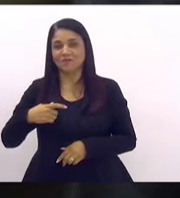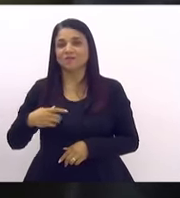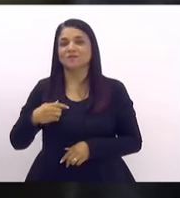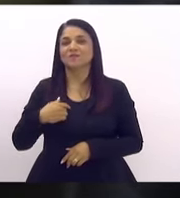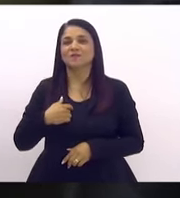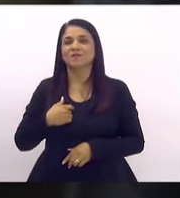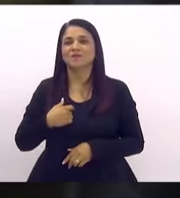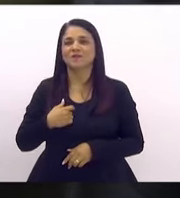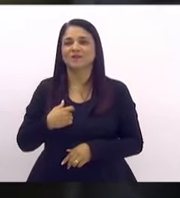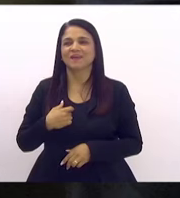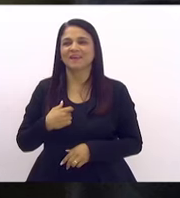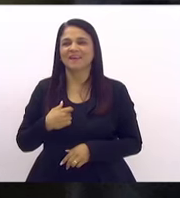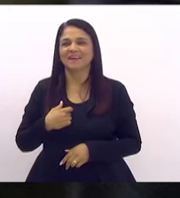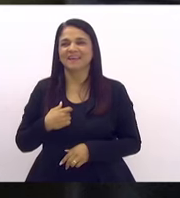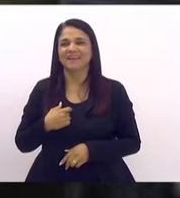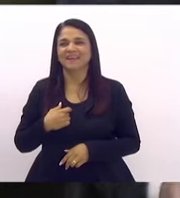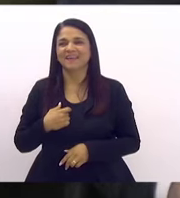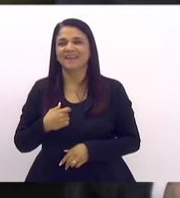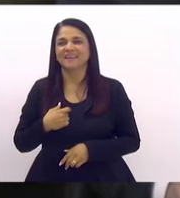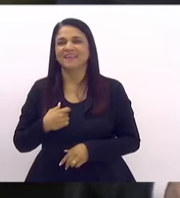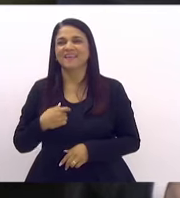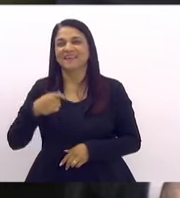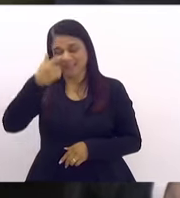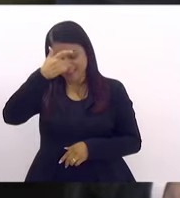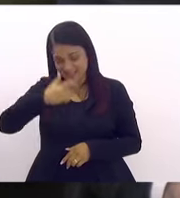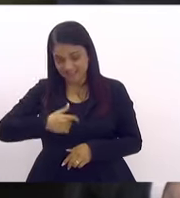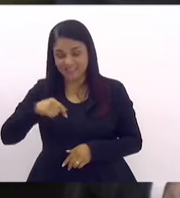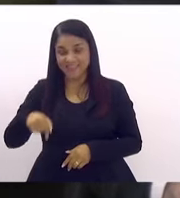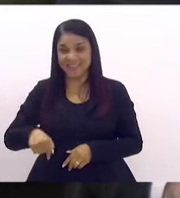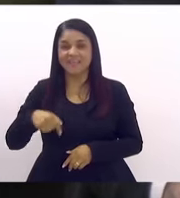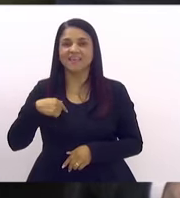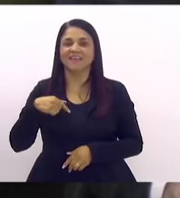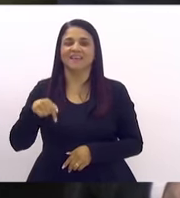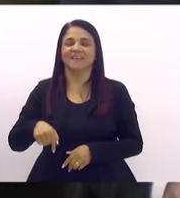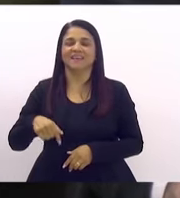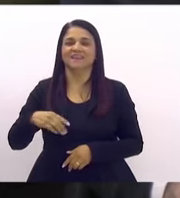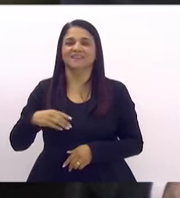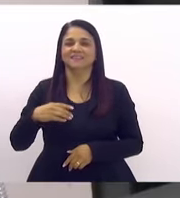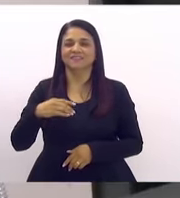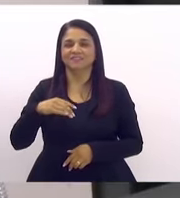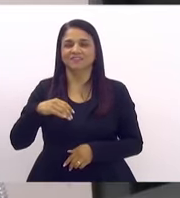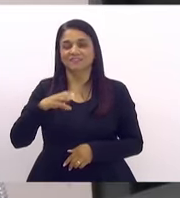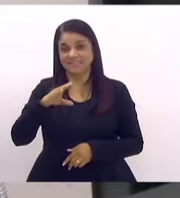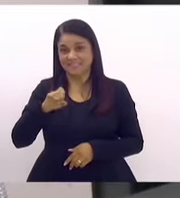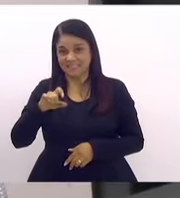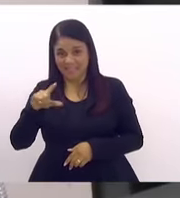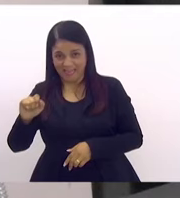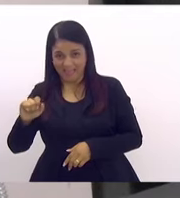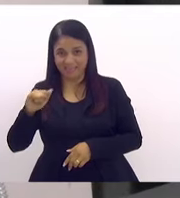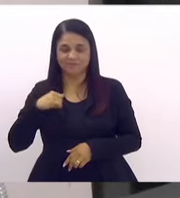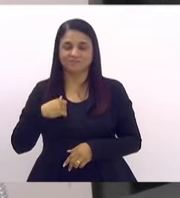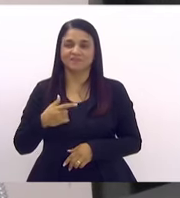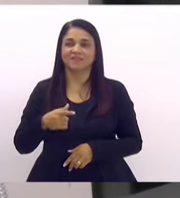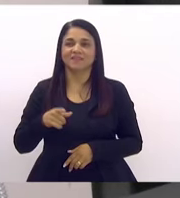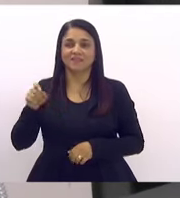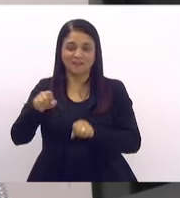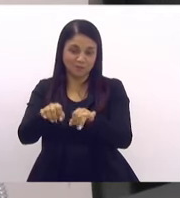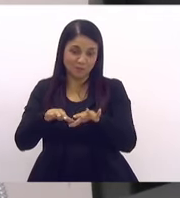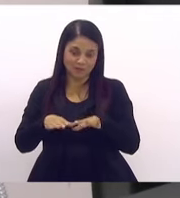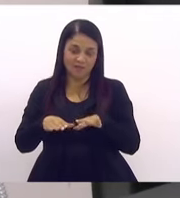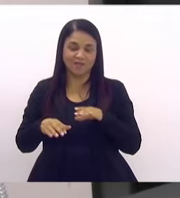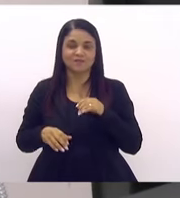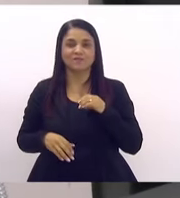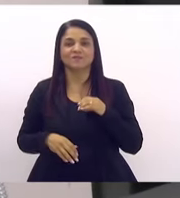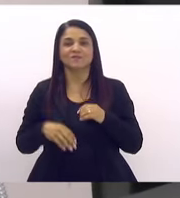legítimo também qualquer um... É o CNPJ. Pedir vista, por mais que não seja... seria uma manobra, mas a gente já... Eu já